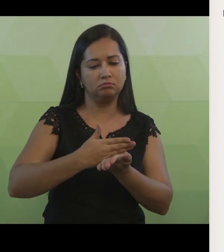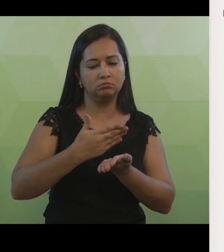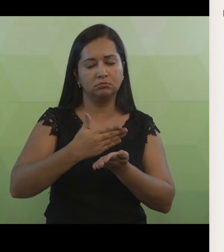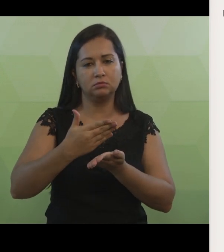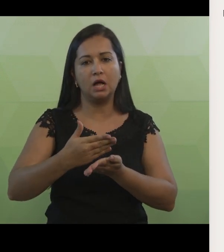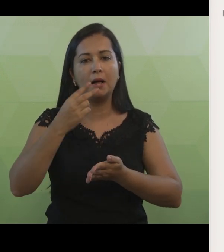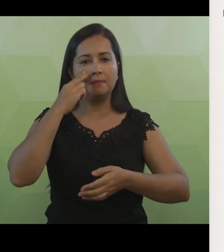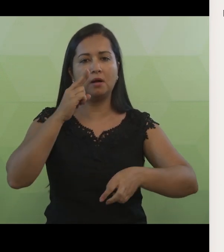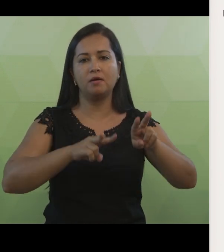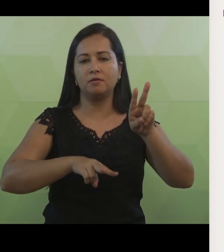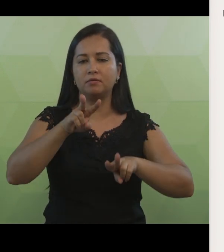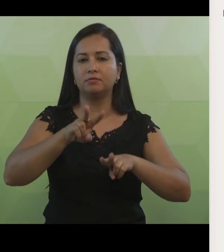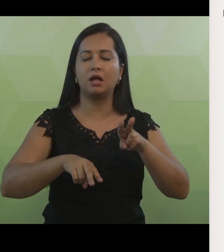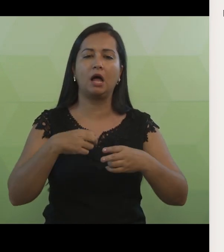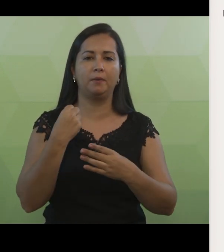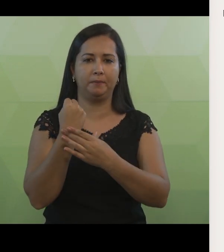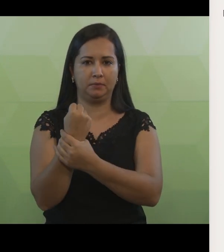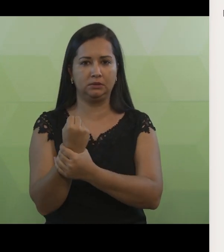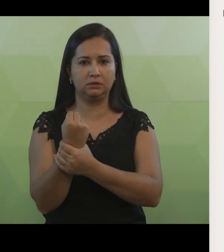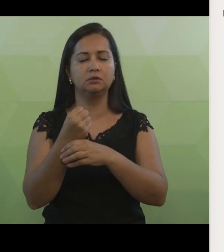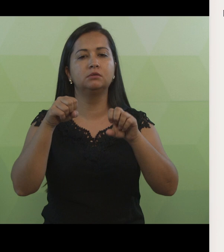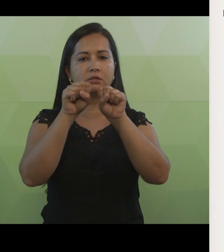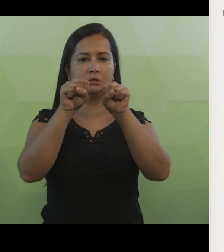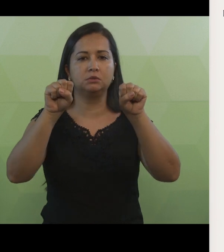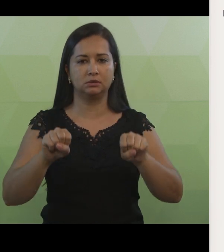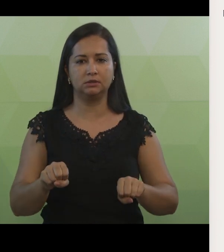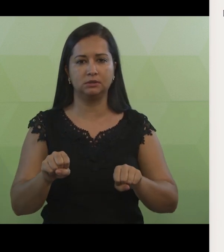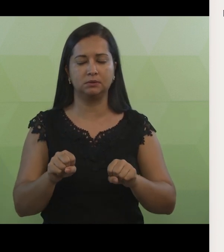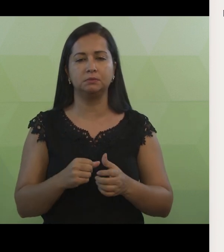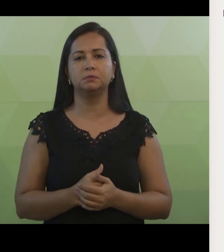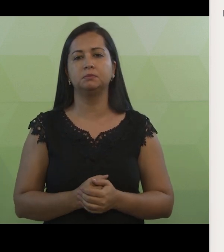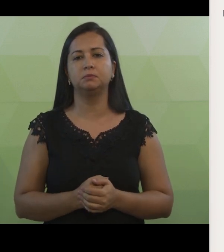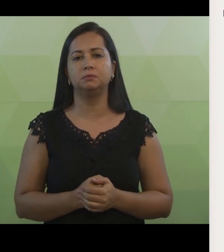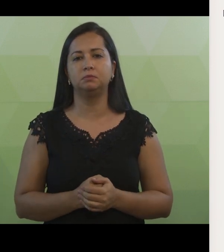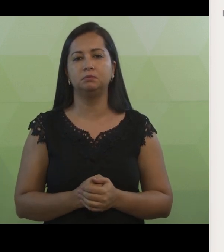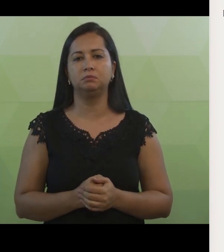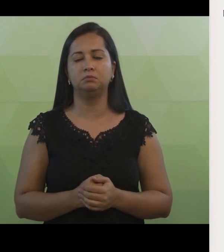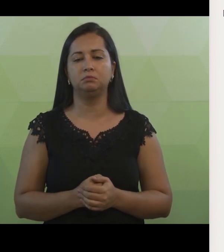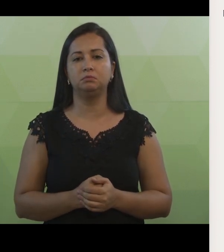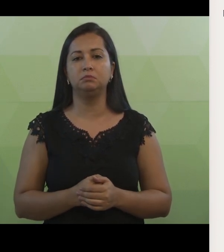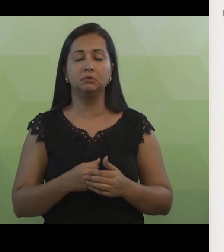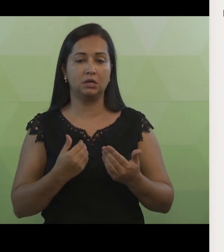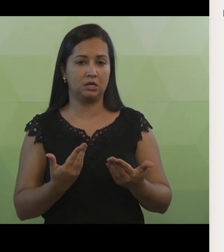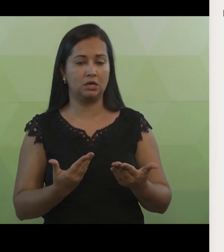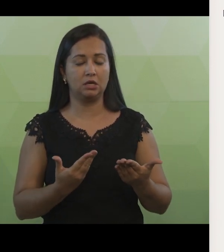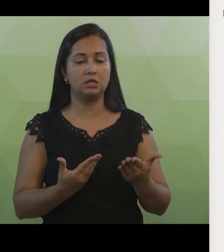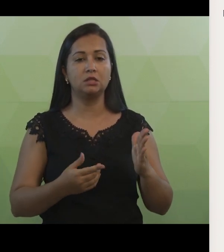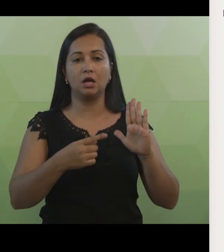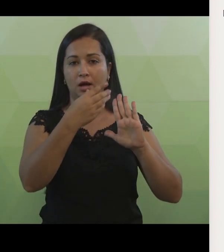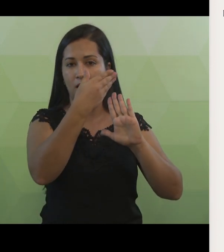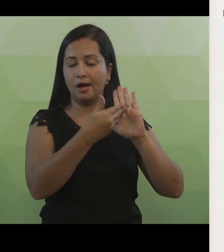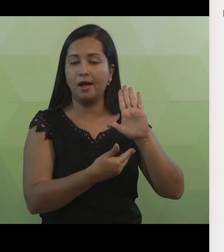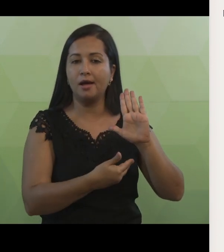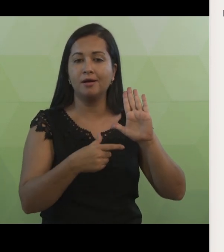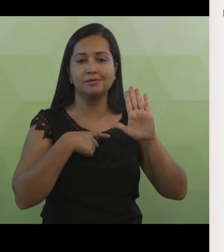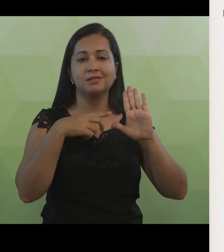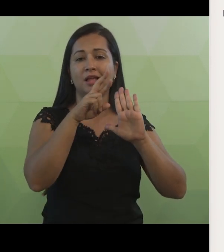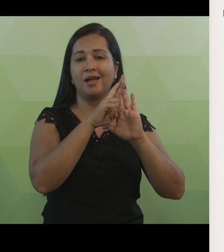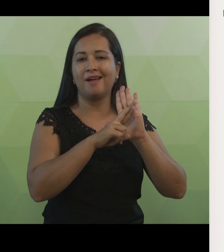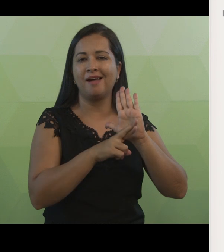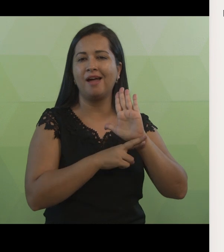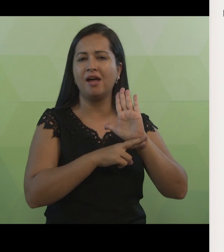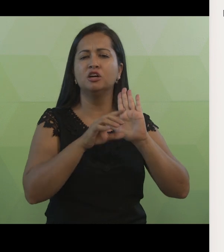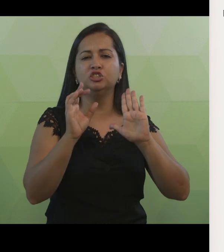para a avaliação da segurança de uma aplicação ou sistema. Em outras palavras, a norma fornece um conjunto de critérios fixos,